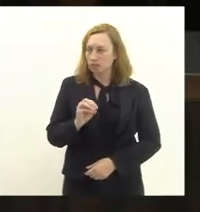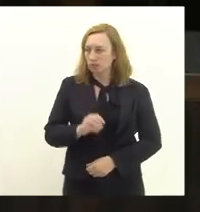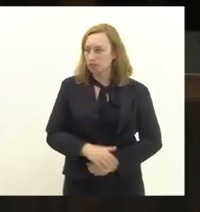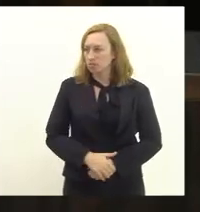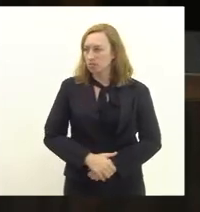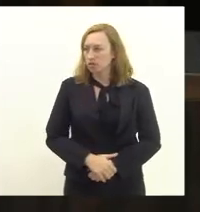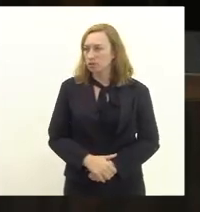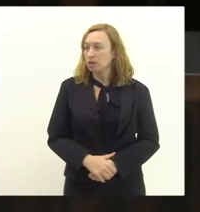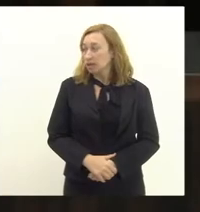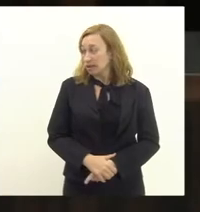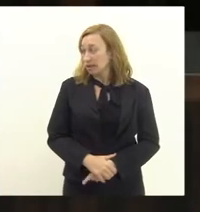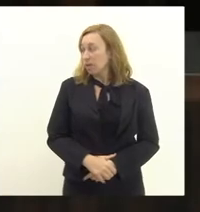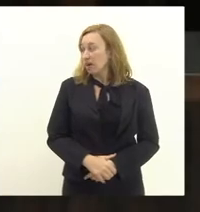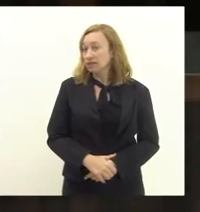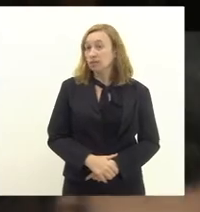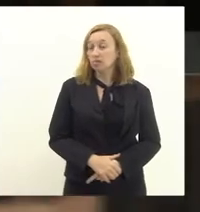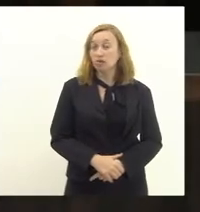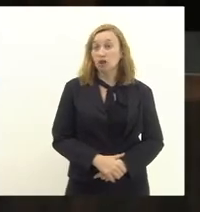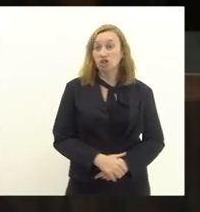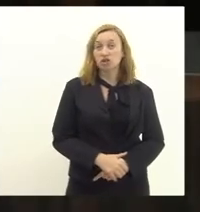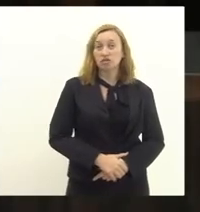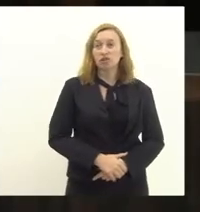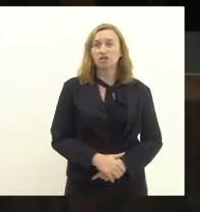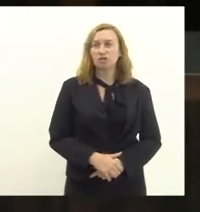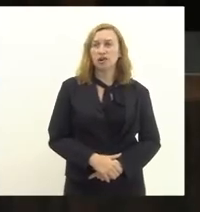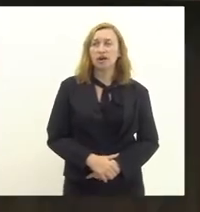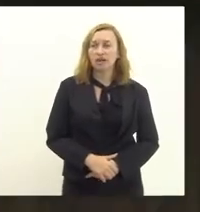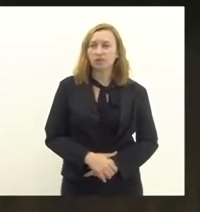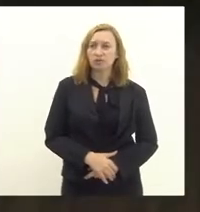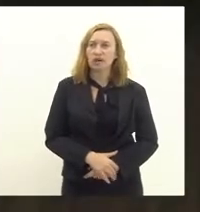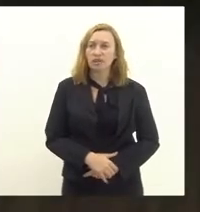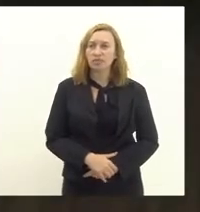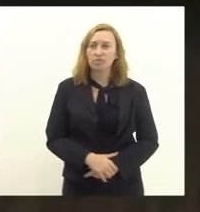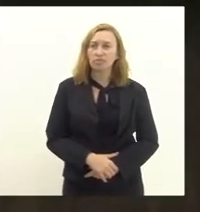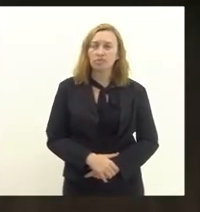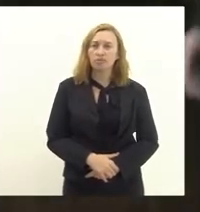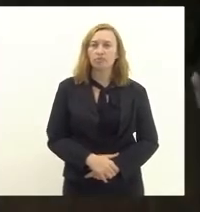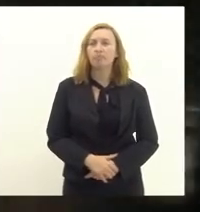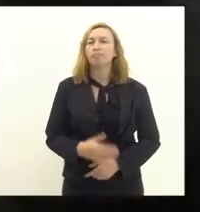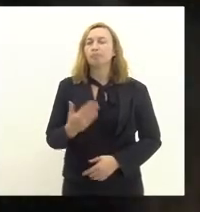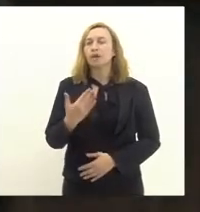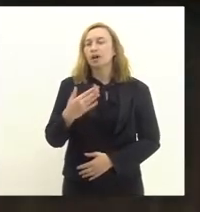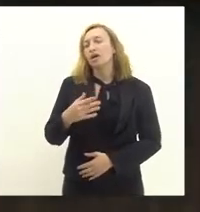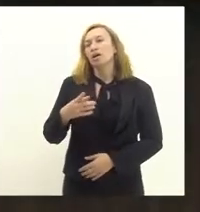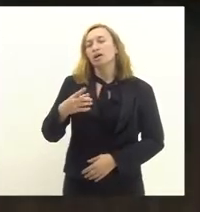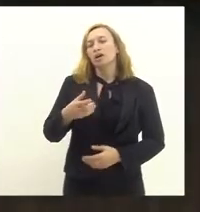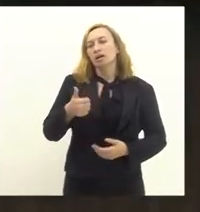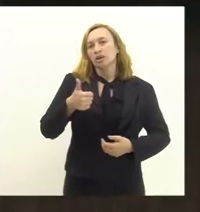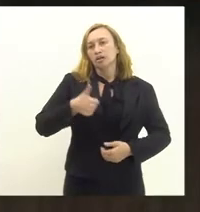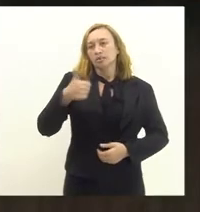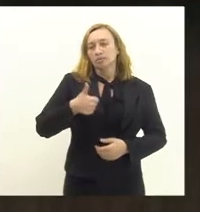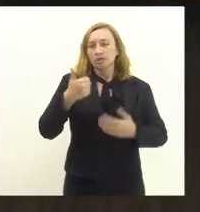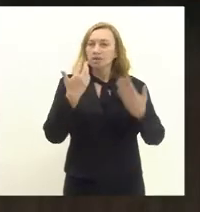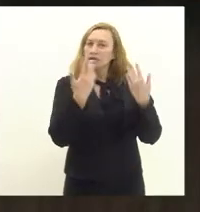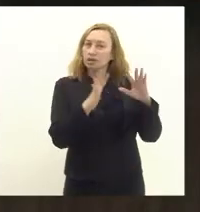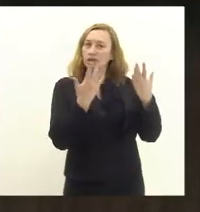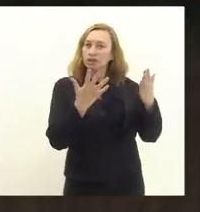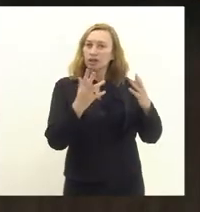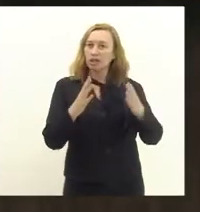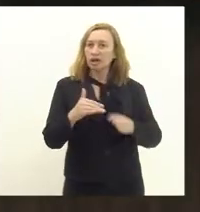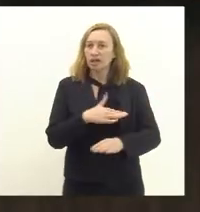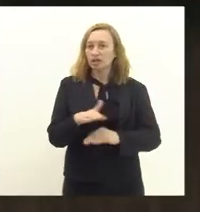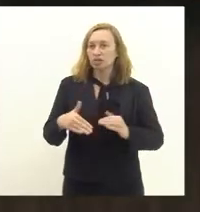nosso coautor aqui do projeto. Presidente, eu queria primeiro cumprimentar o pessoal da reciclagem, que está aí